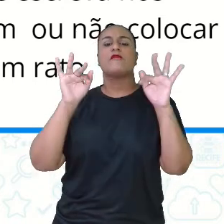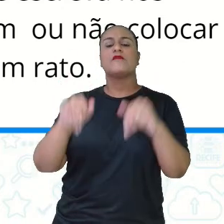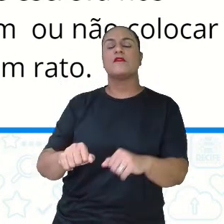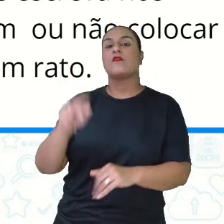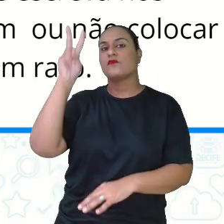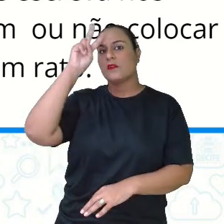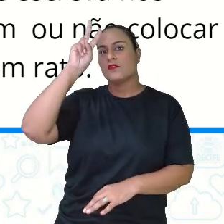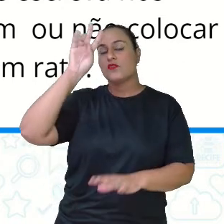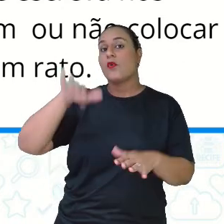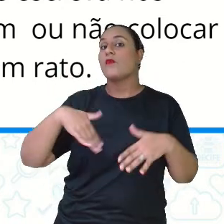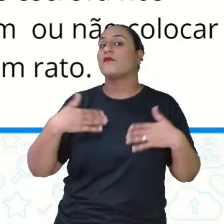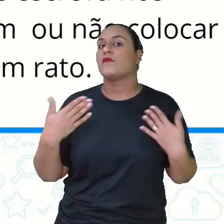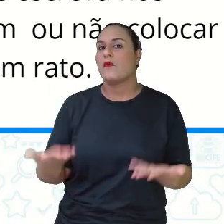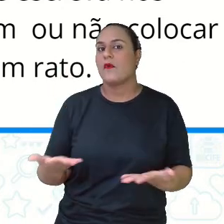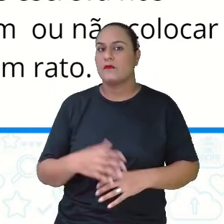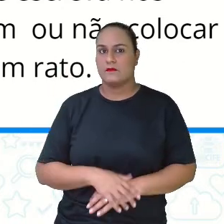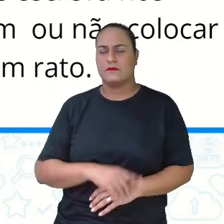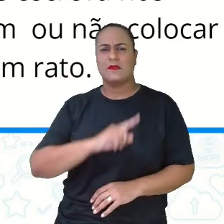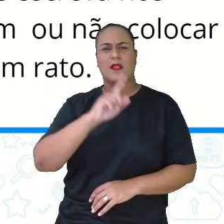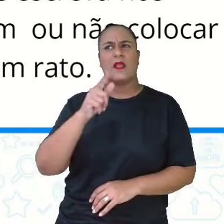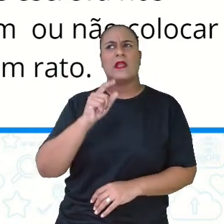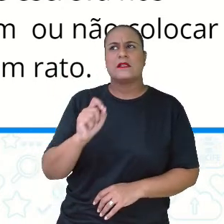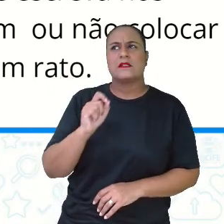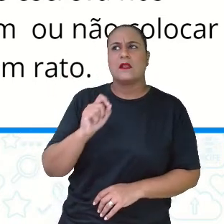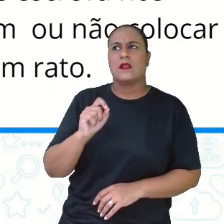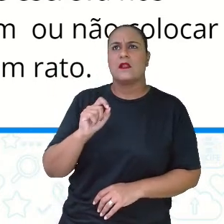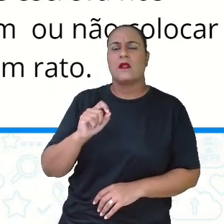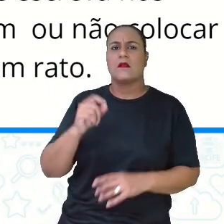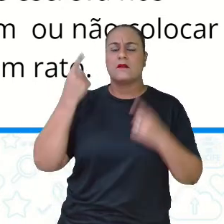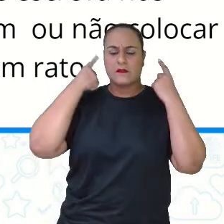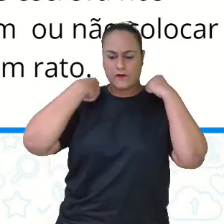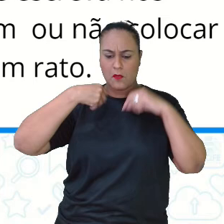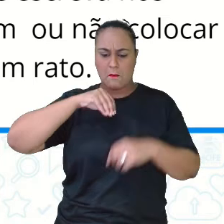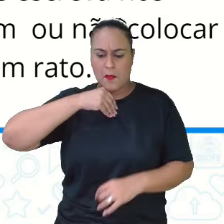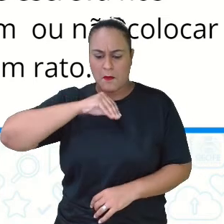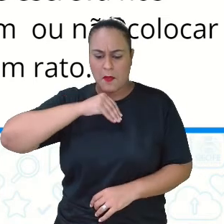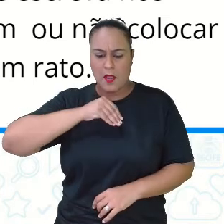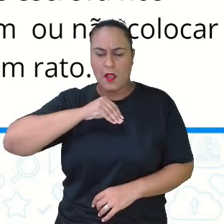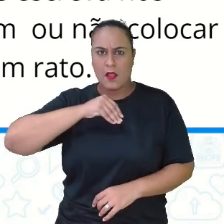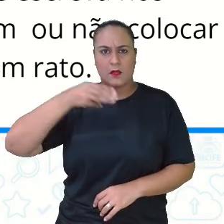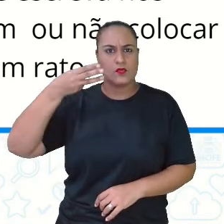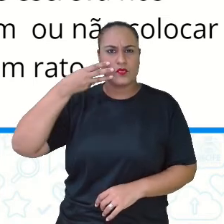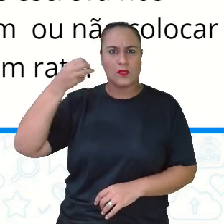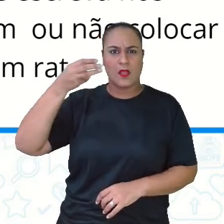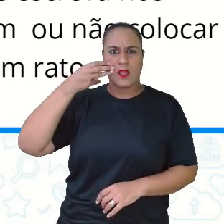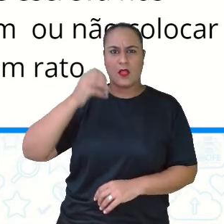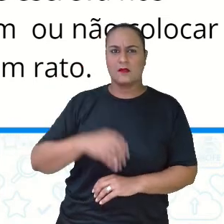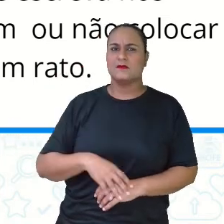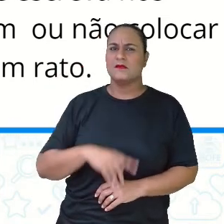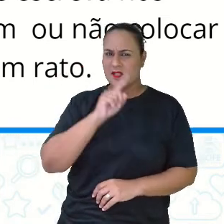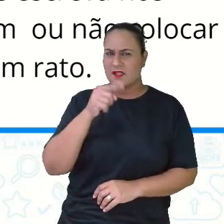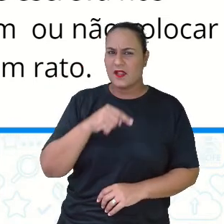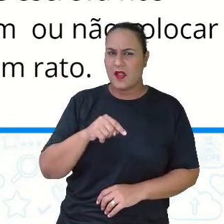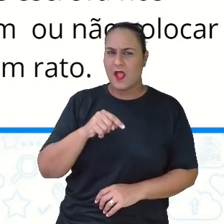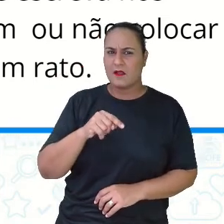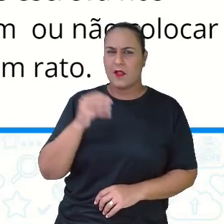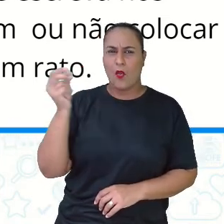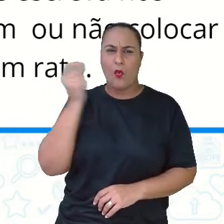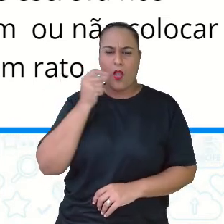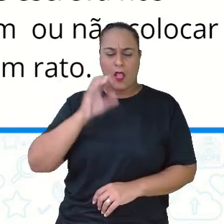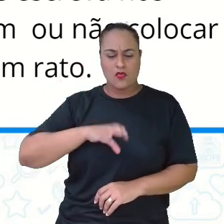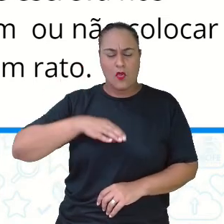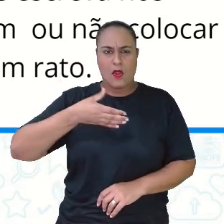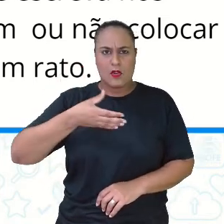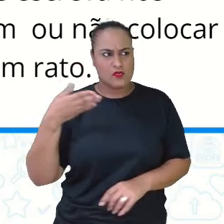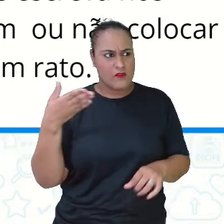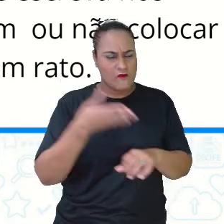história, como terminou. Quem será que colocou o guiso no pescoço do gato? Será que alguém apareceu? Eu gostaria que